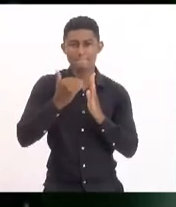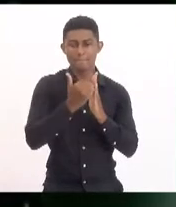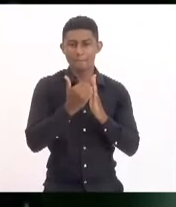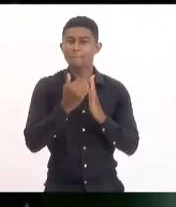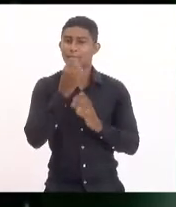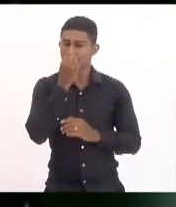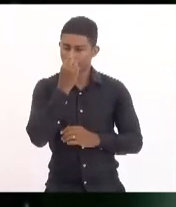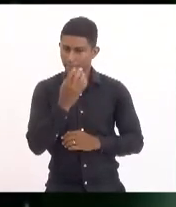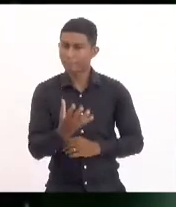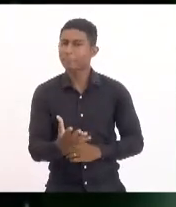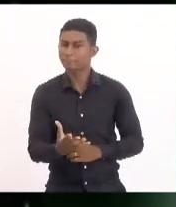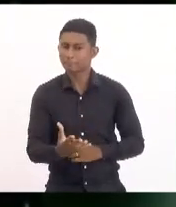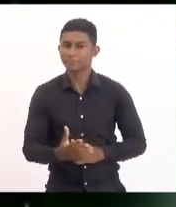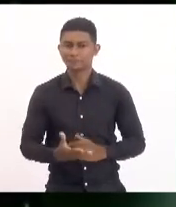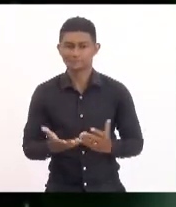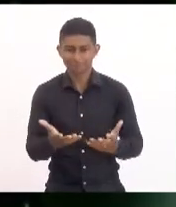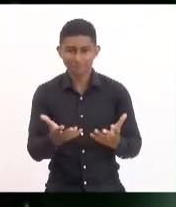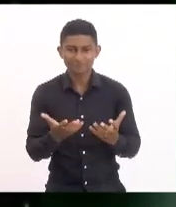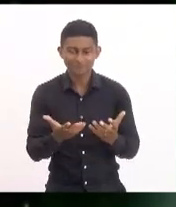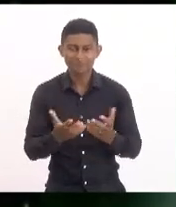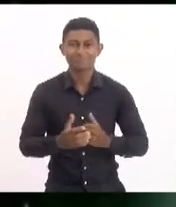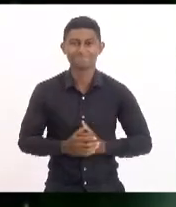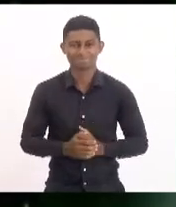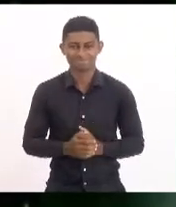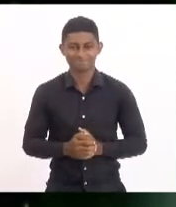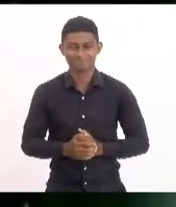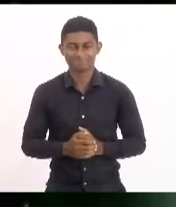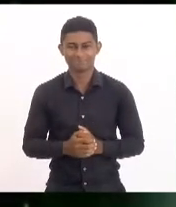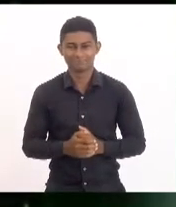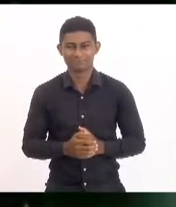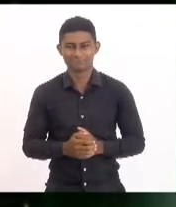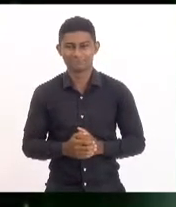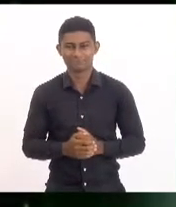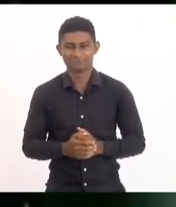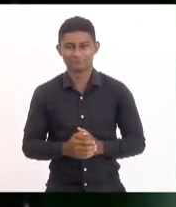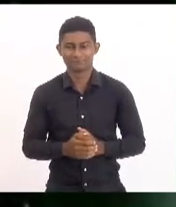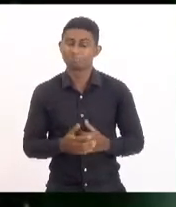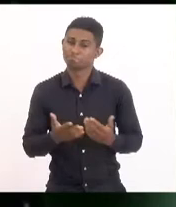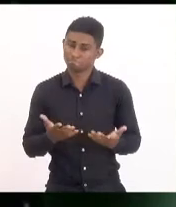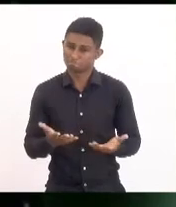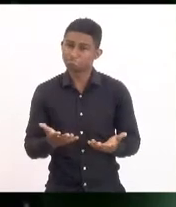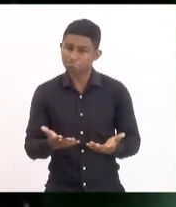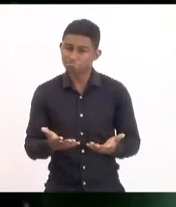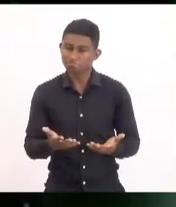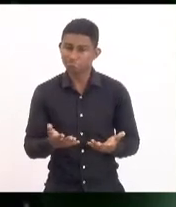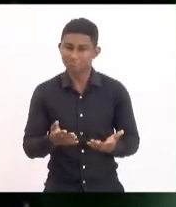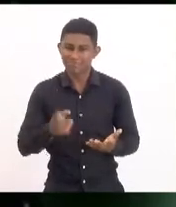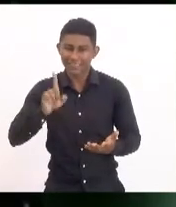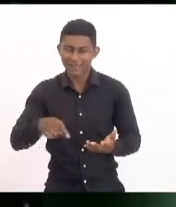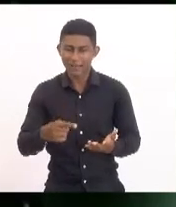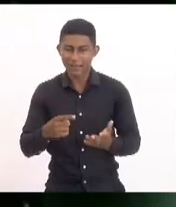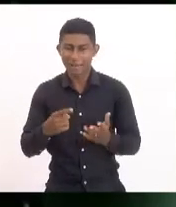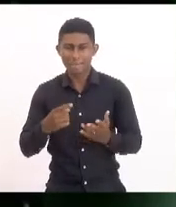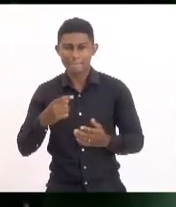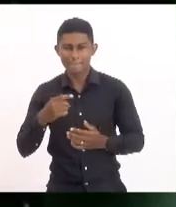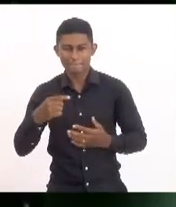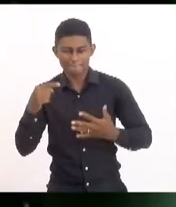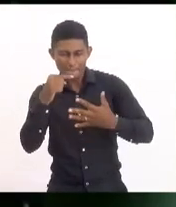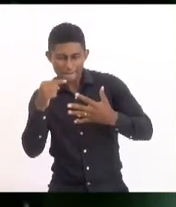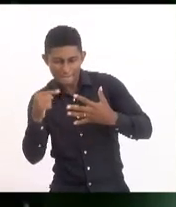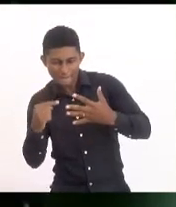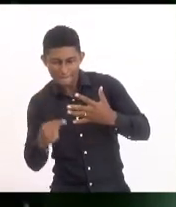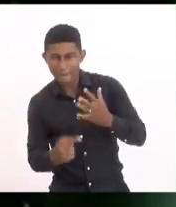no sentido já de trazer, né, elementos centrais para as